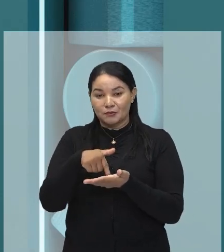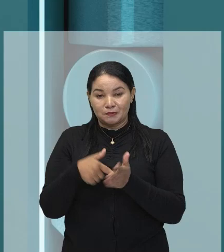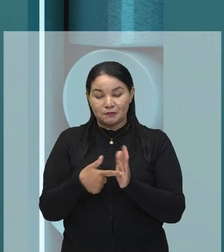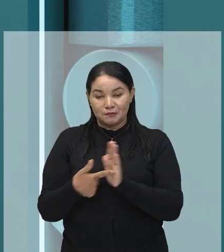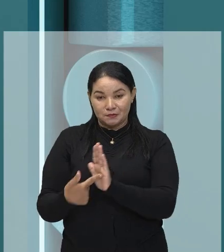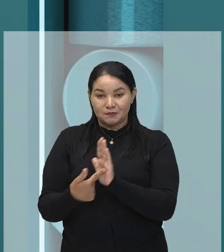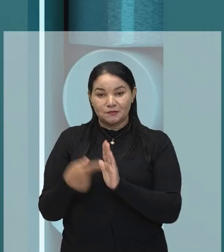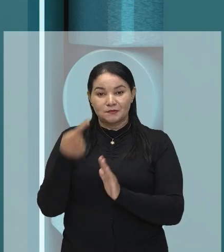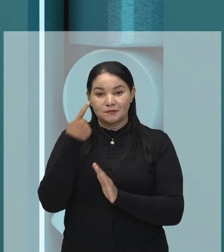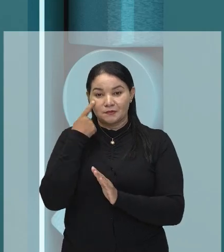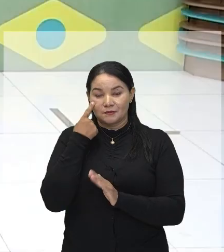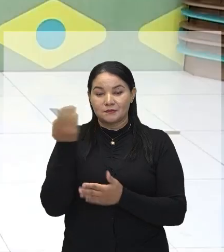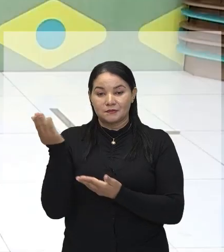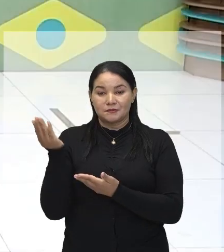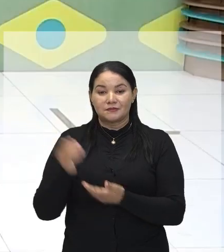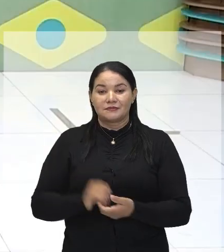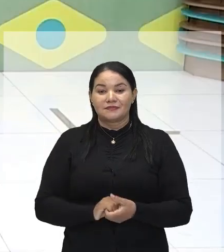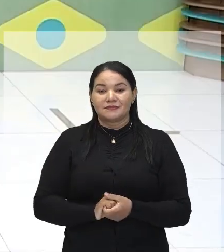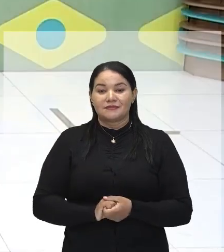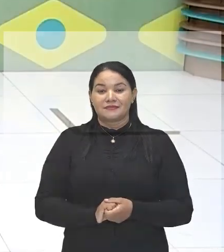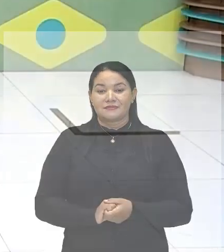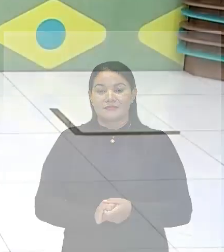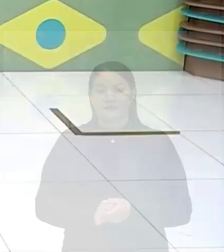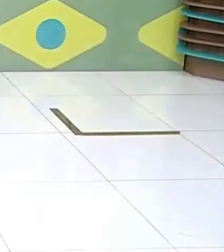Vamos assisti-la?